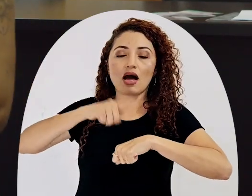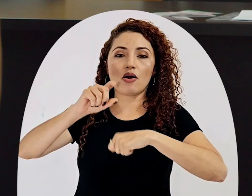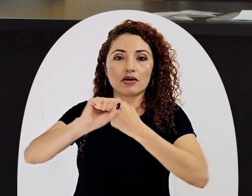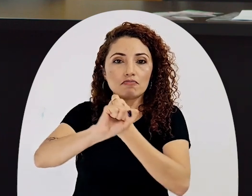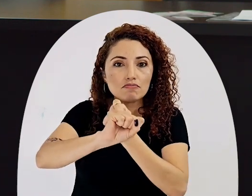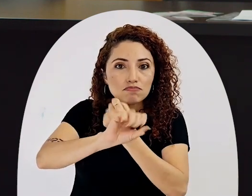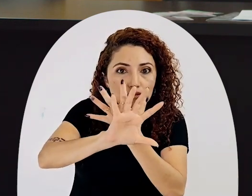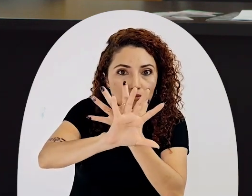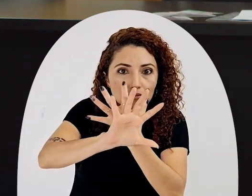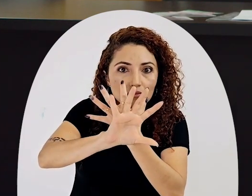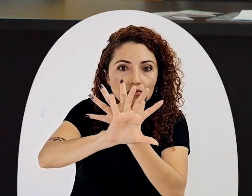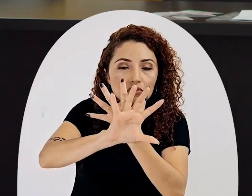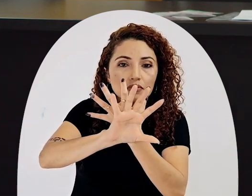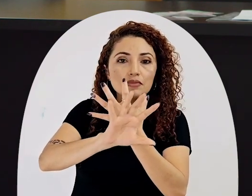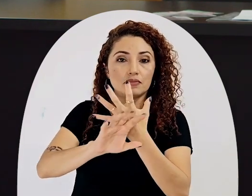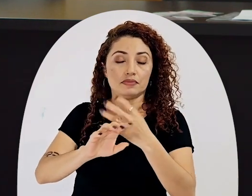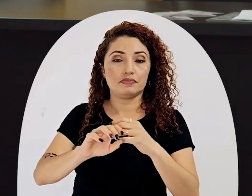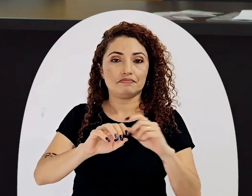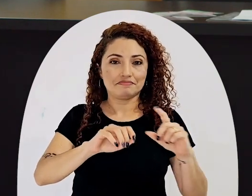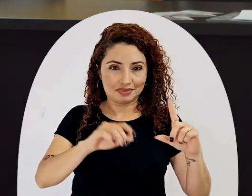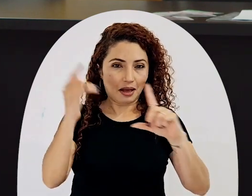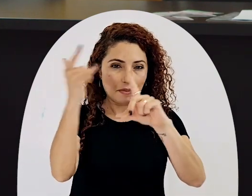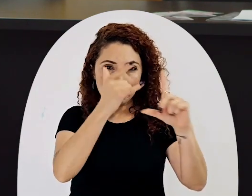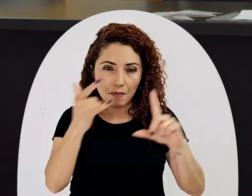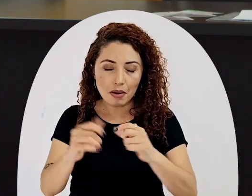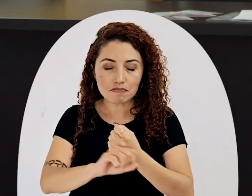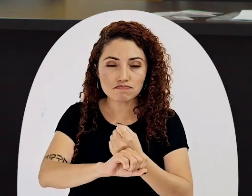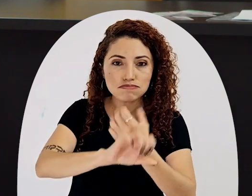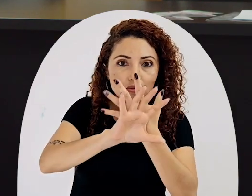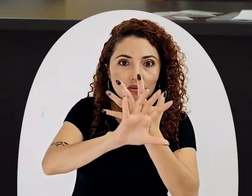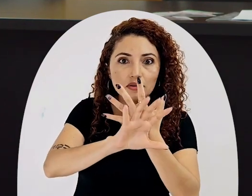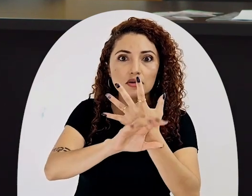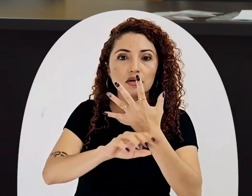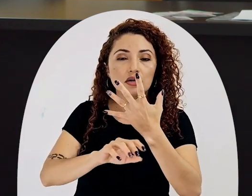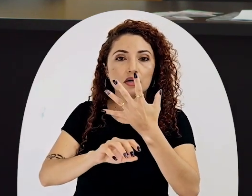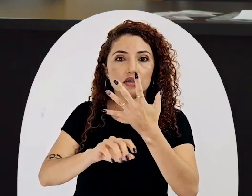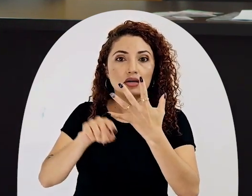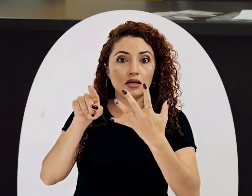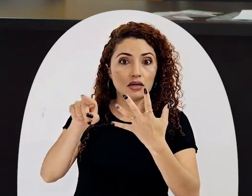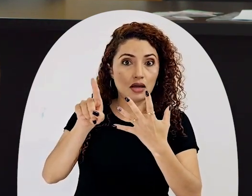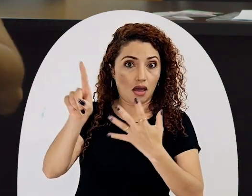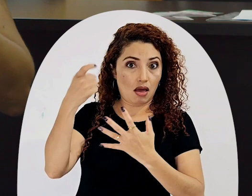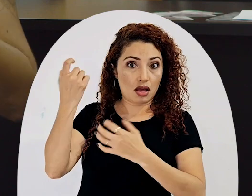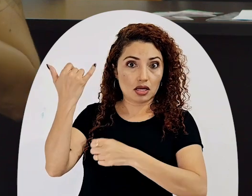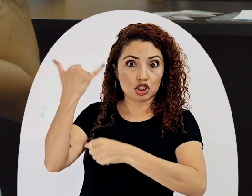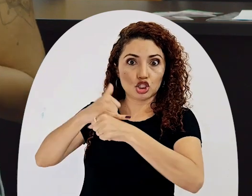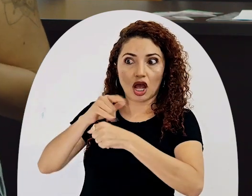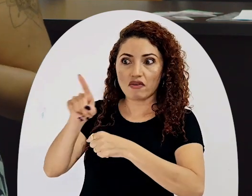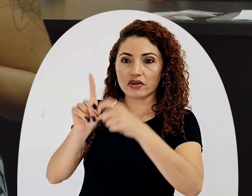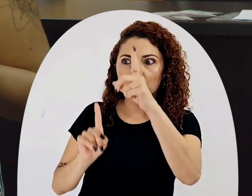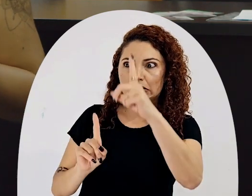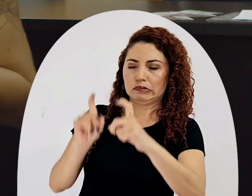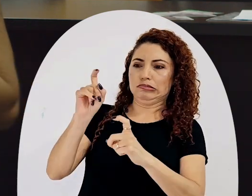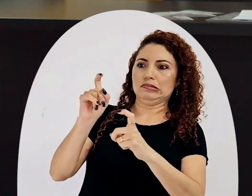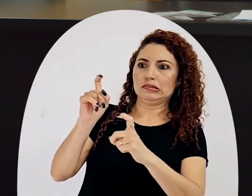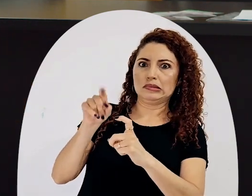eu abri a câmera, que eu não consigo nem descrever a expressão do meu